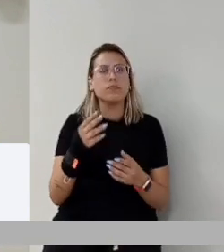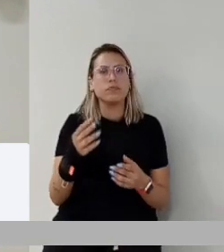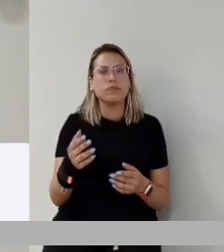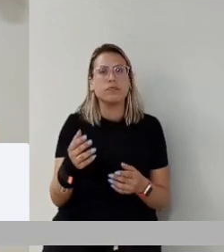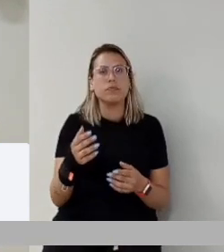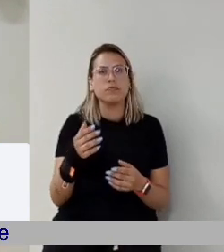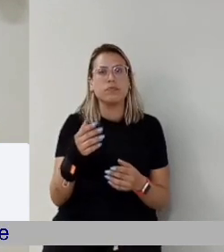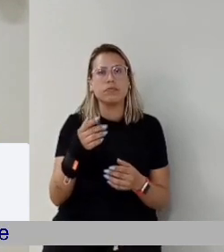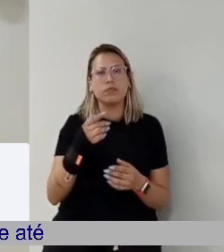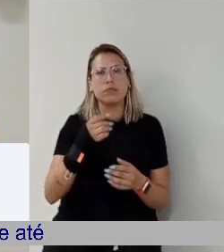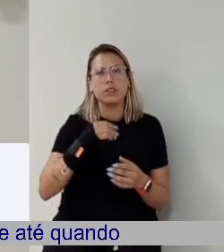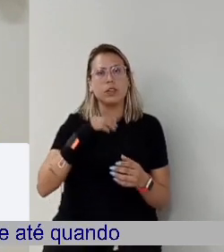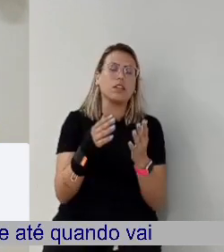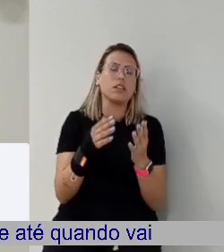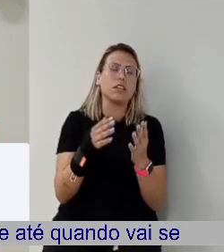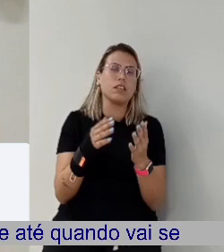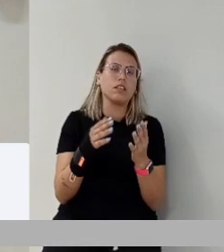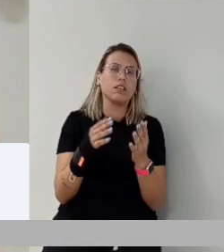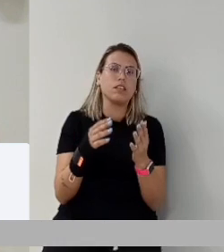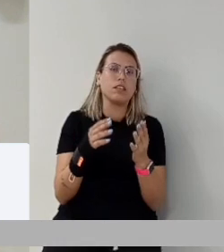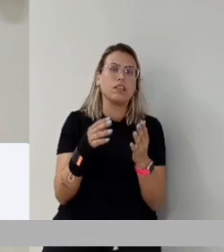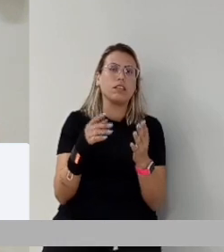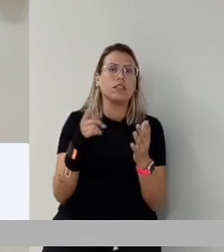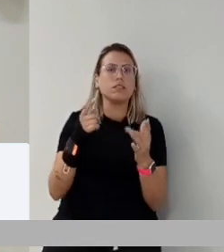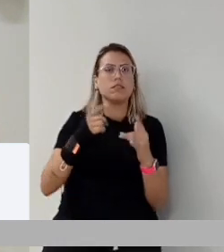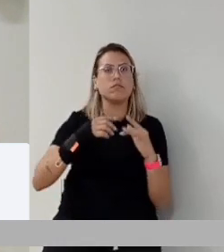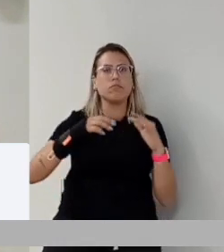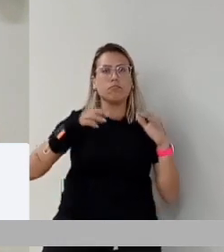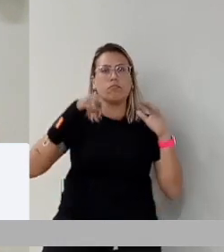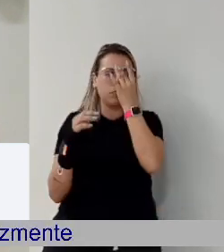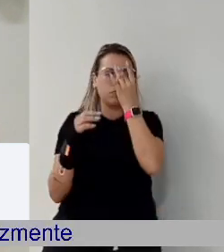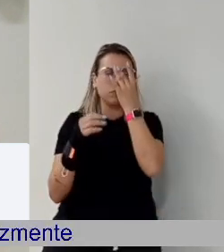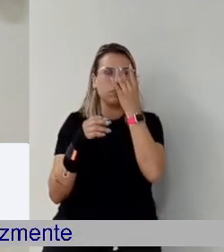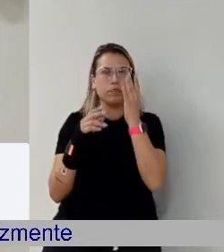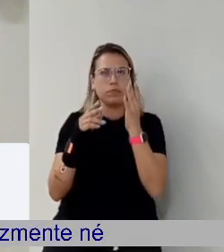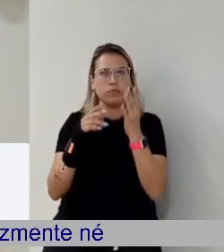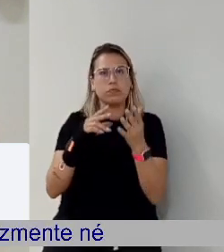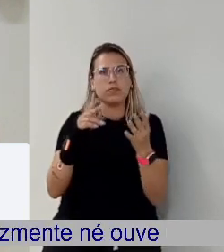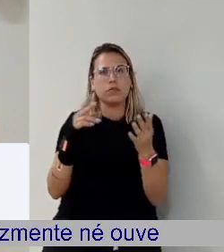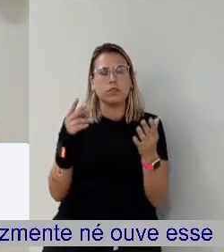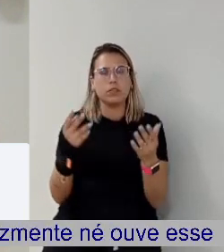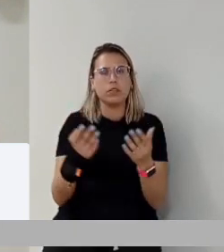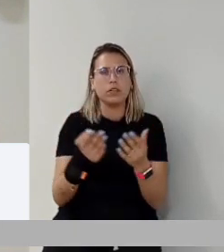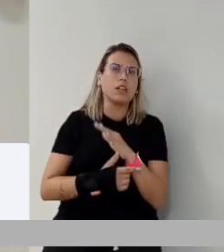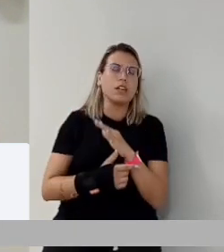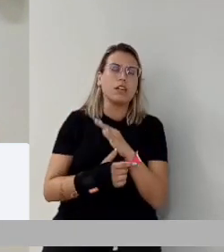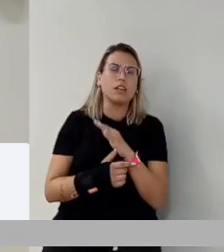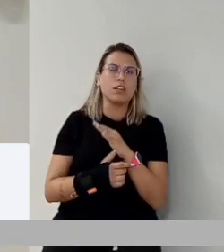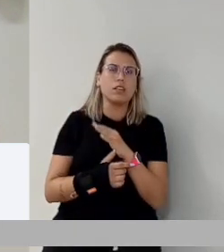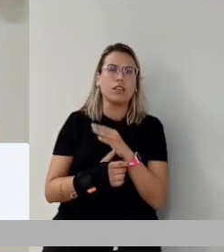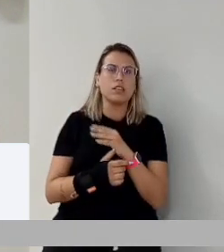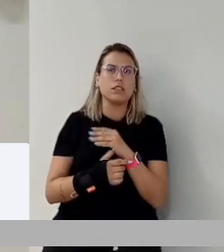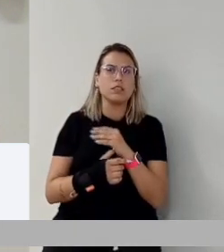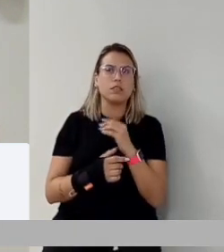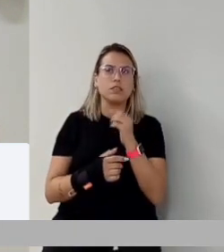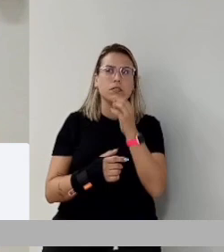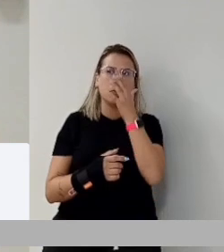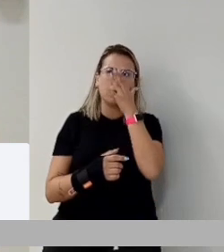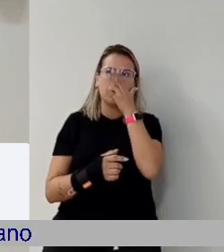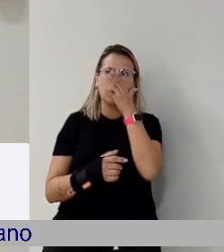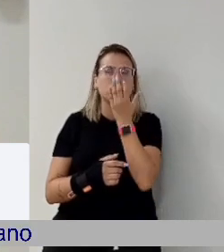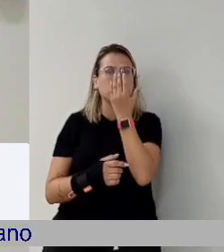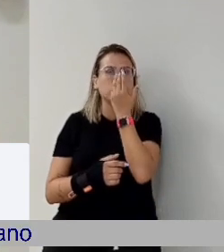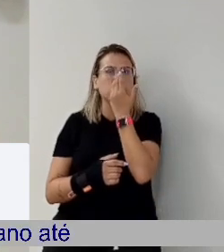gente sabe até quando vai se estender essa quadra invernosa infelizmente né houve esse atraso mais Eh mais uma vez durante esse ano